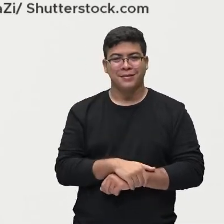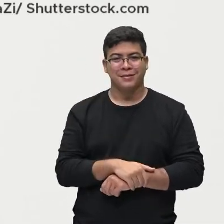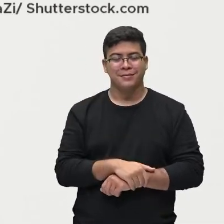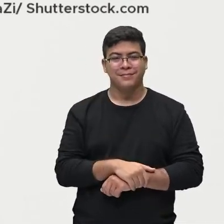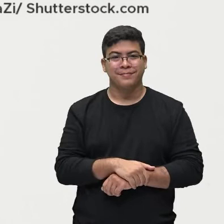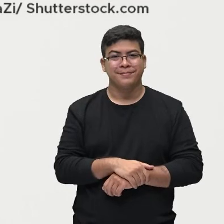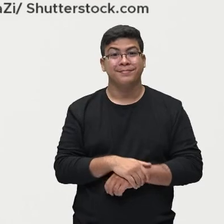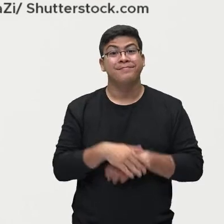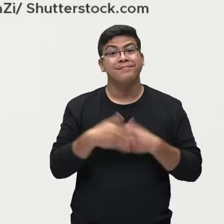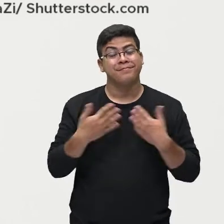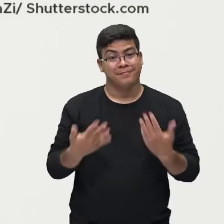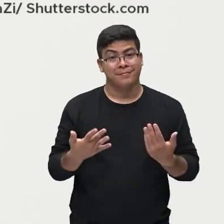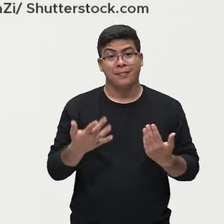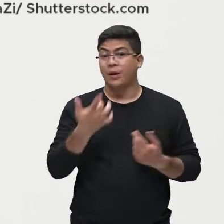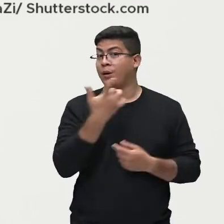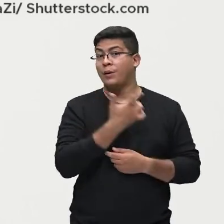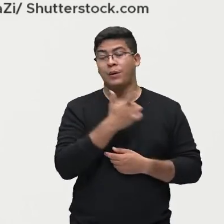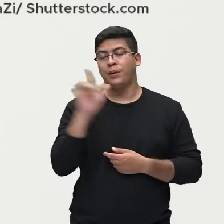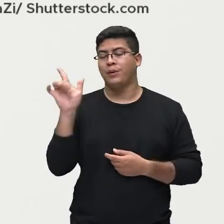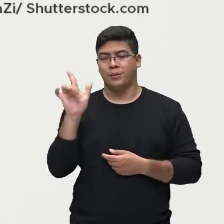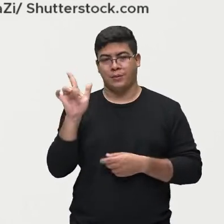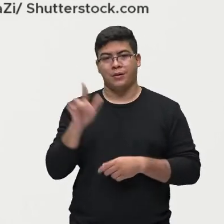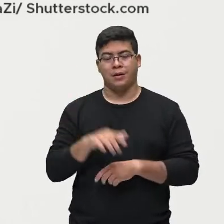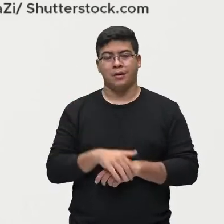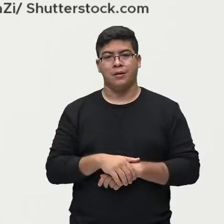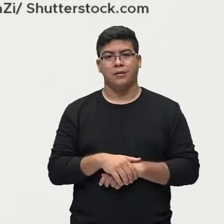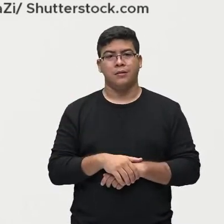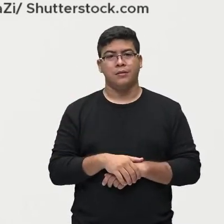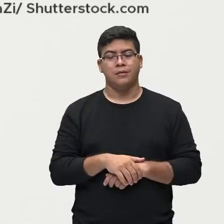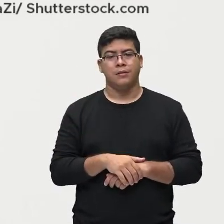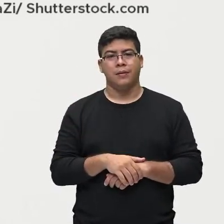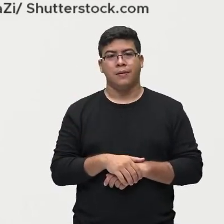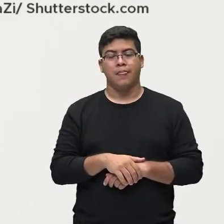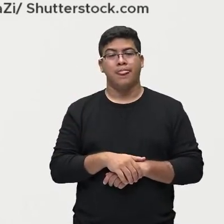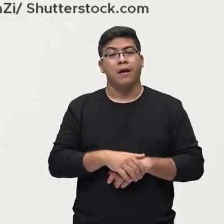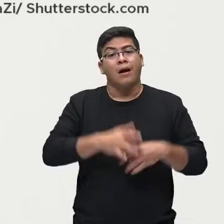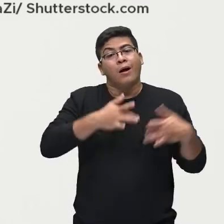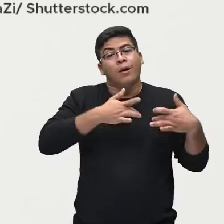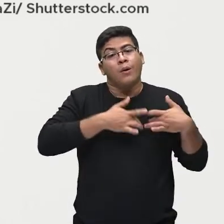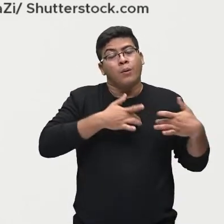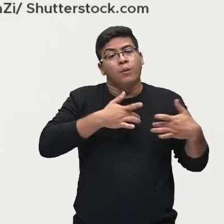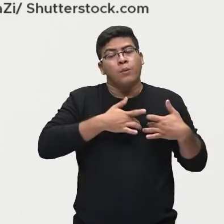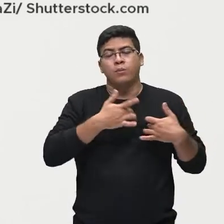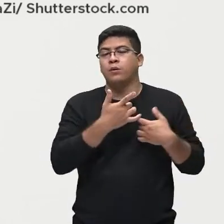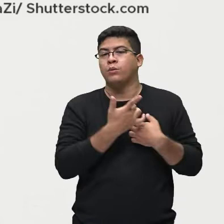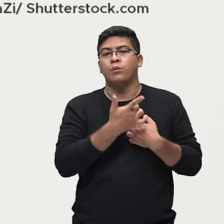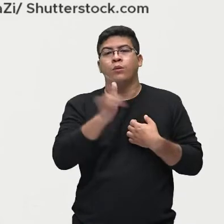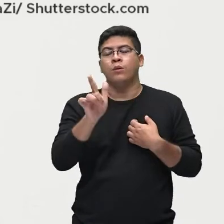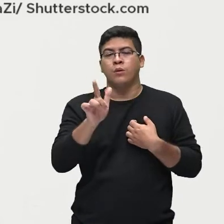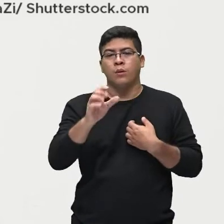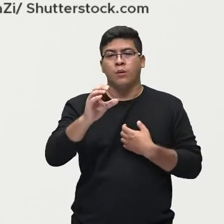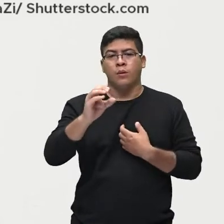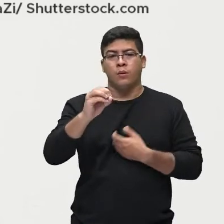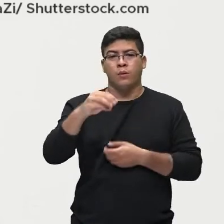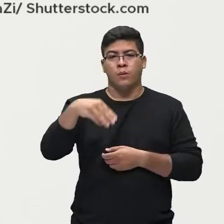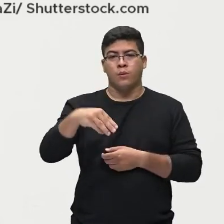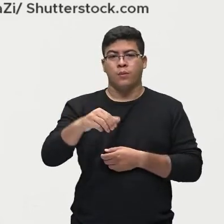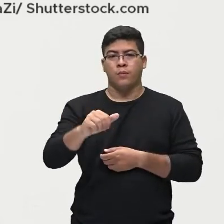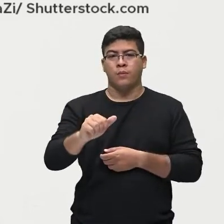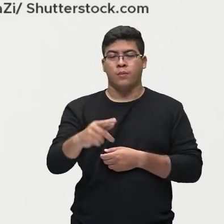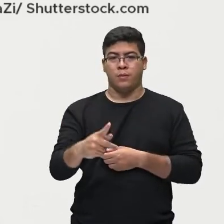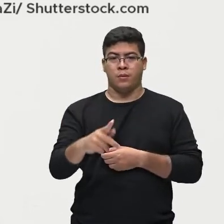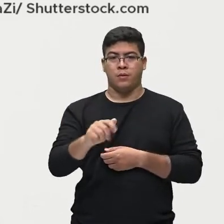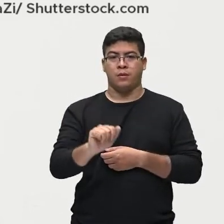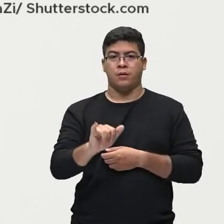Aqui nós podemos ver também a compaixão nas religiões. No budismo, a compaixão é um amor ativo